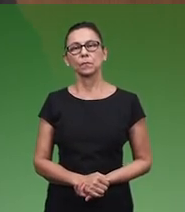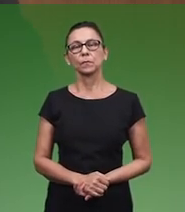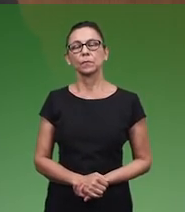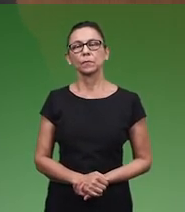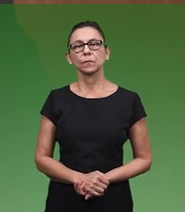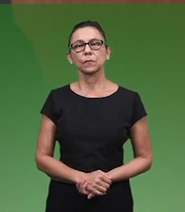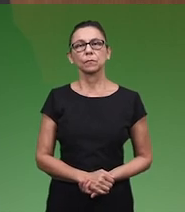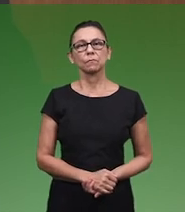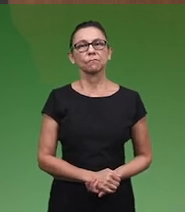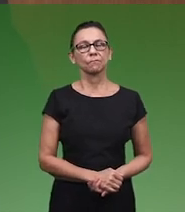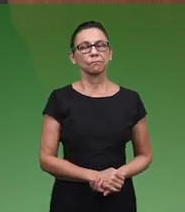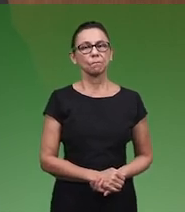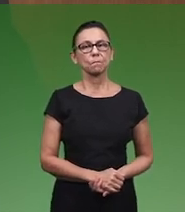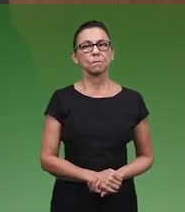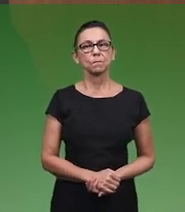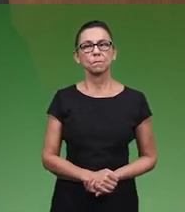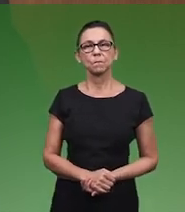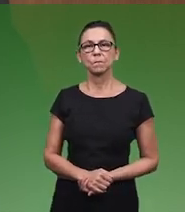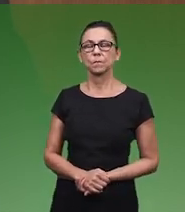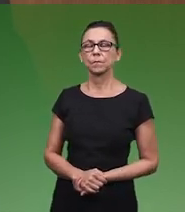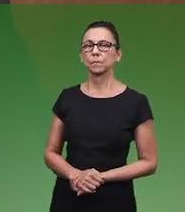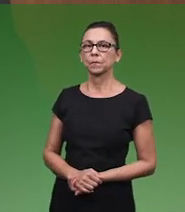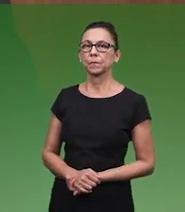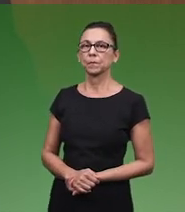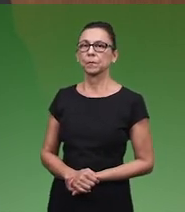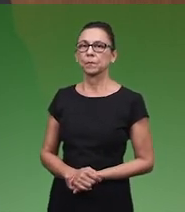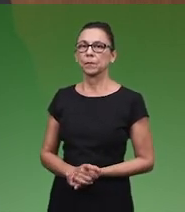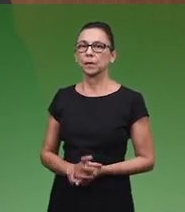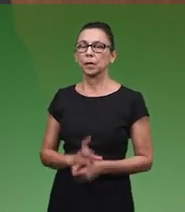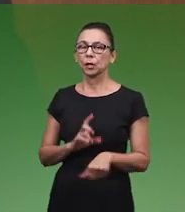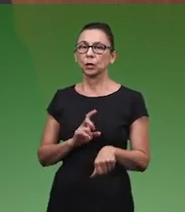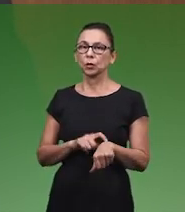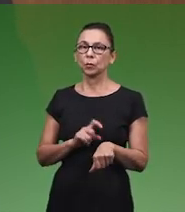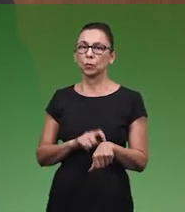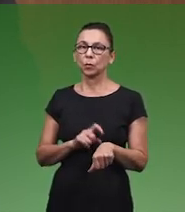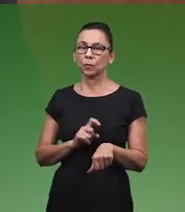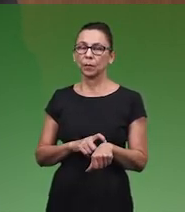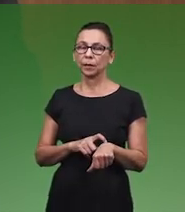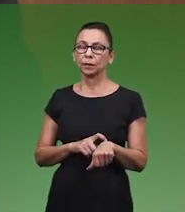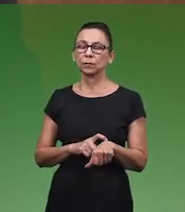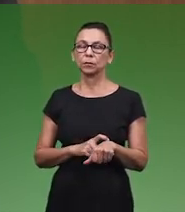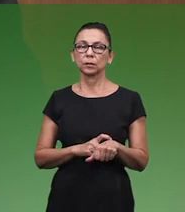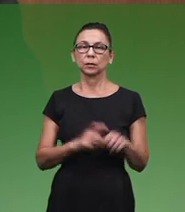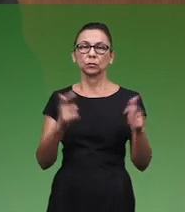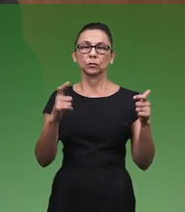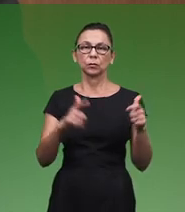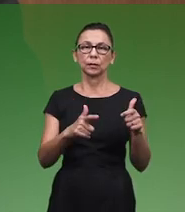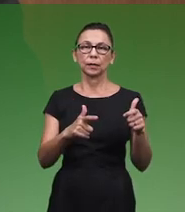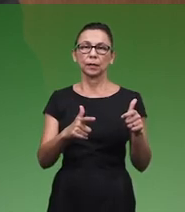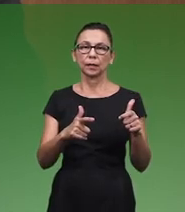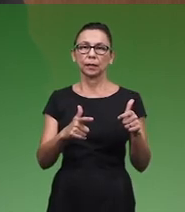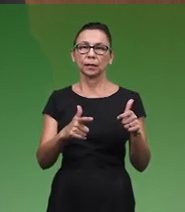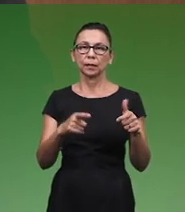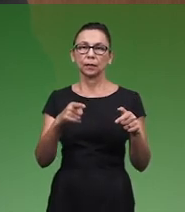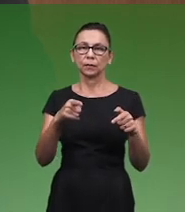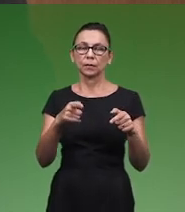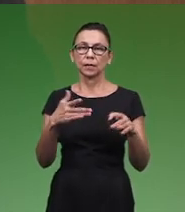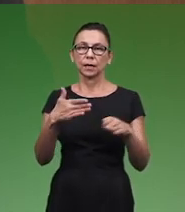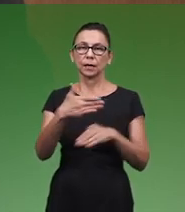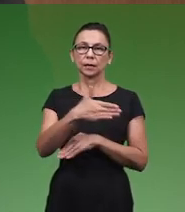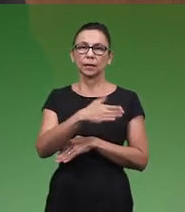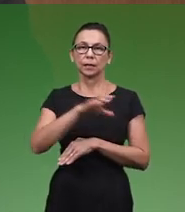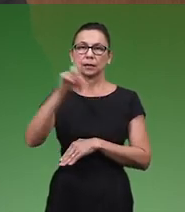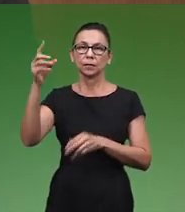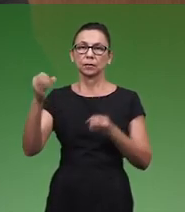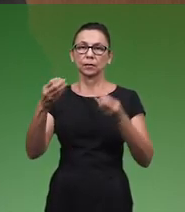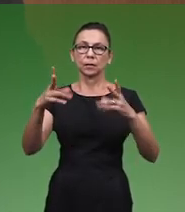E será que quando entrardes na terra que o Senhor teu Deus te dará por herança e a possuíres, e